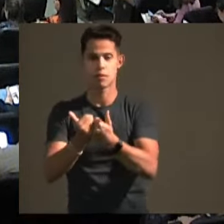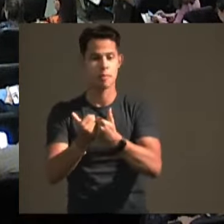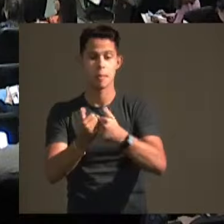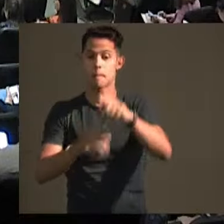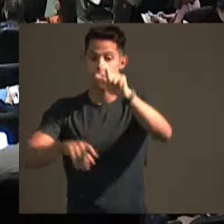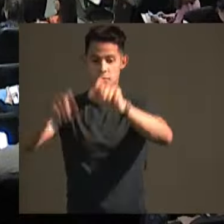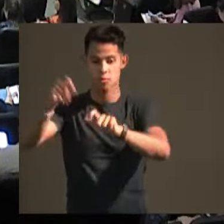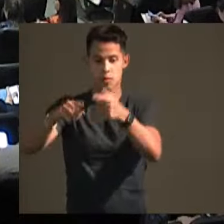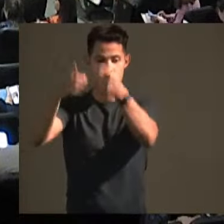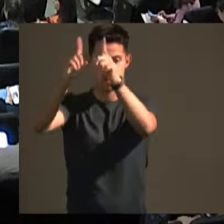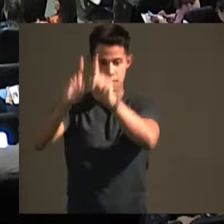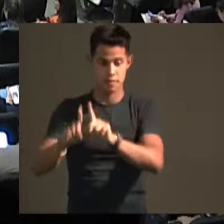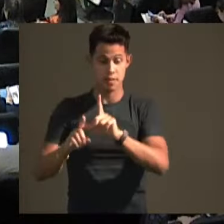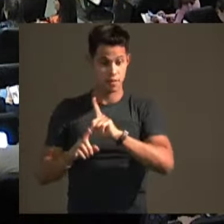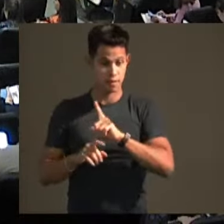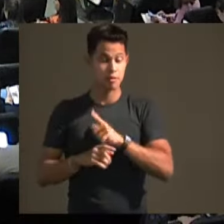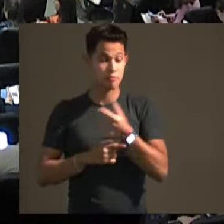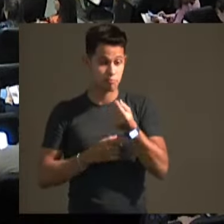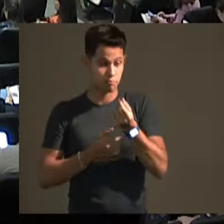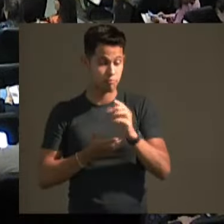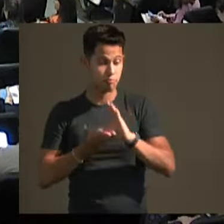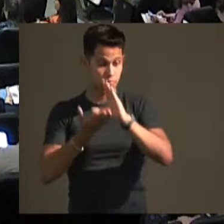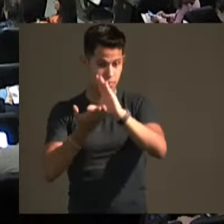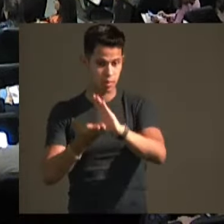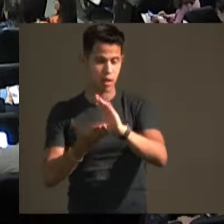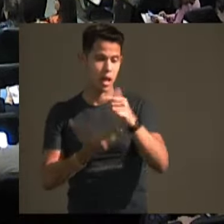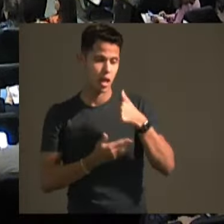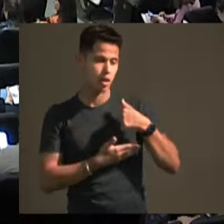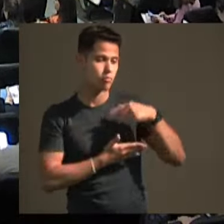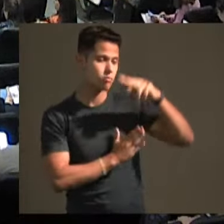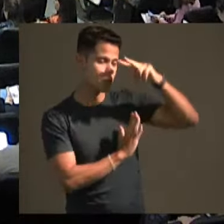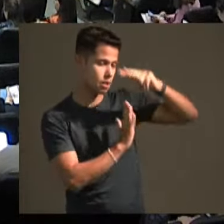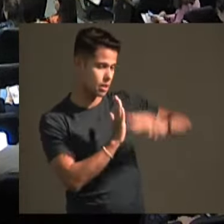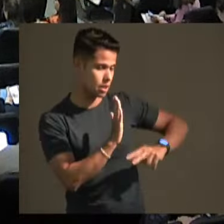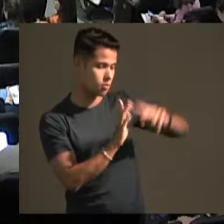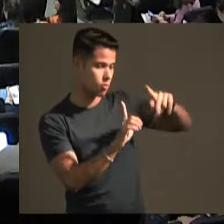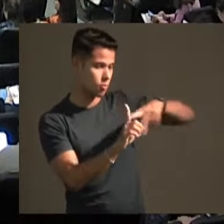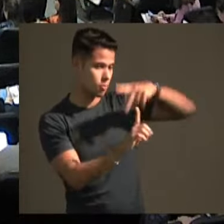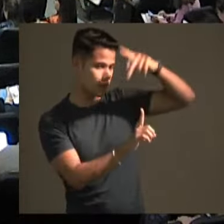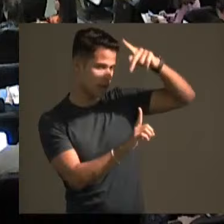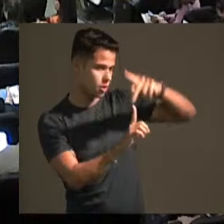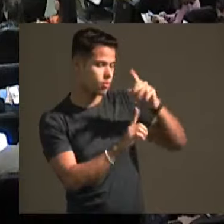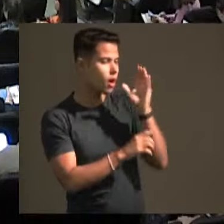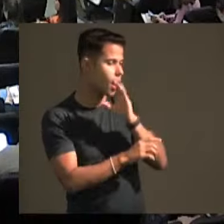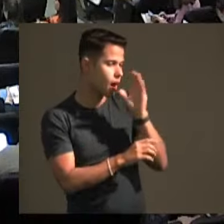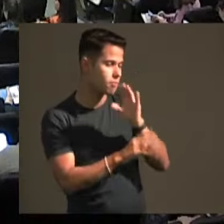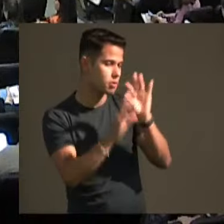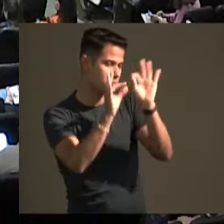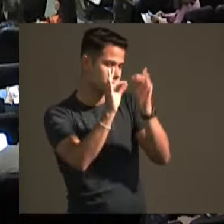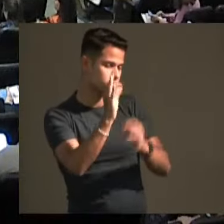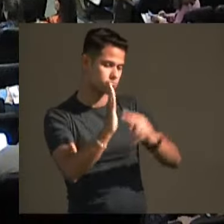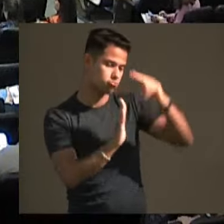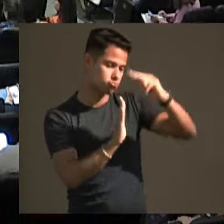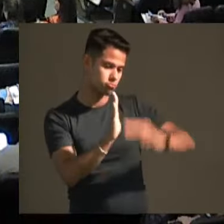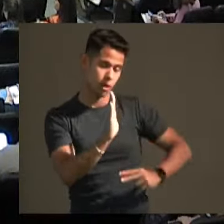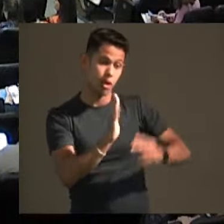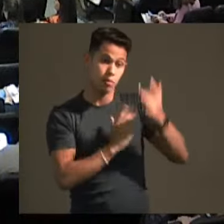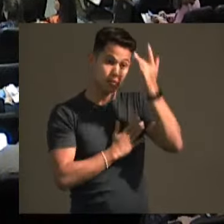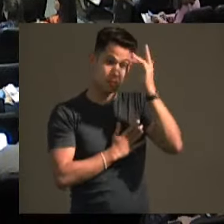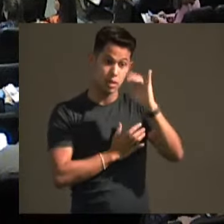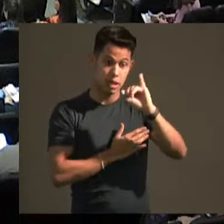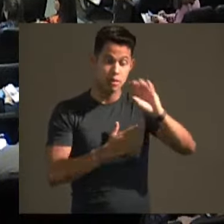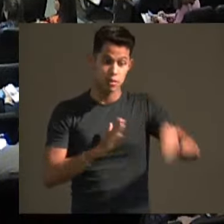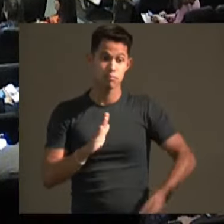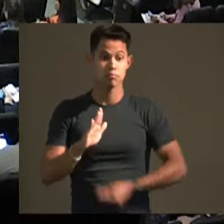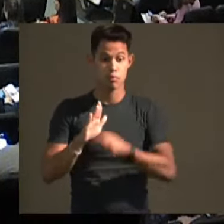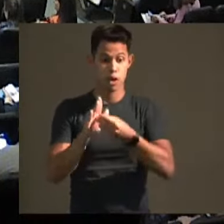com deficiência. Não, eu li o plano de maneira en passant e não tenho certeza se isso está contemplado.